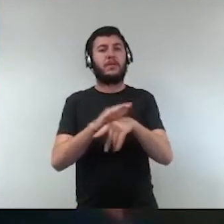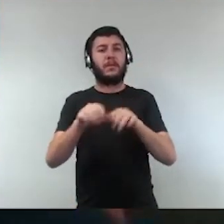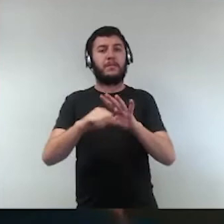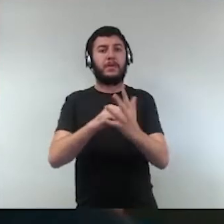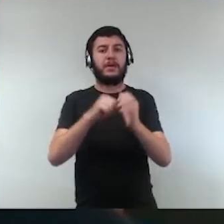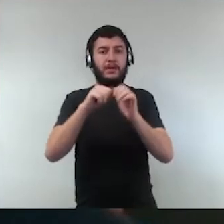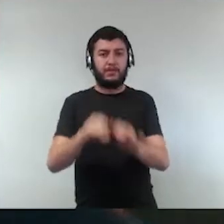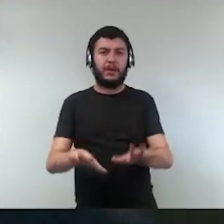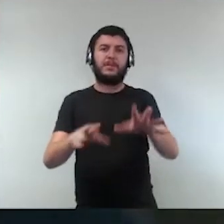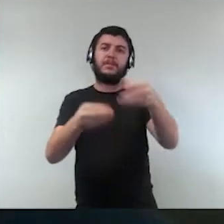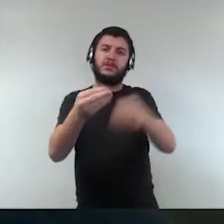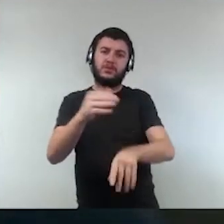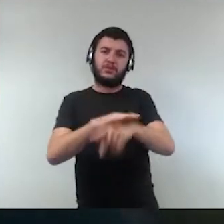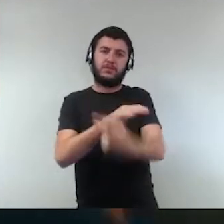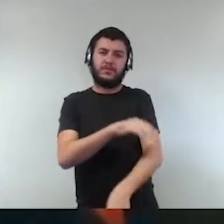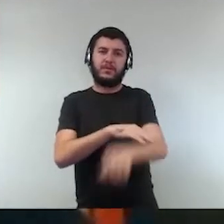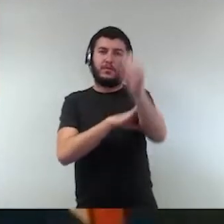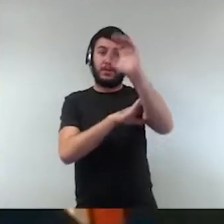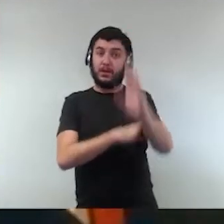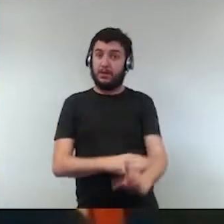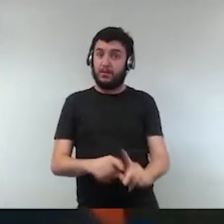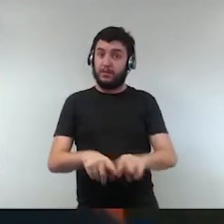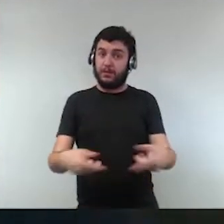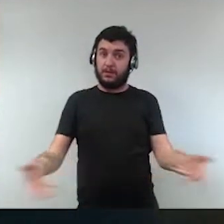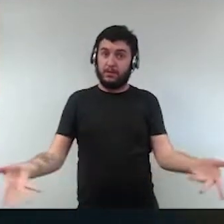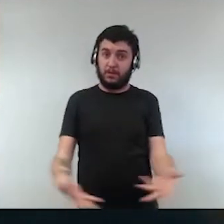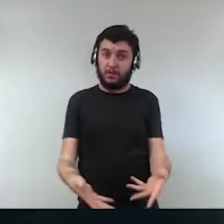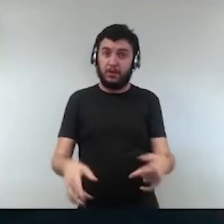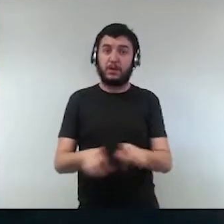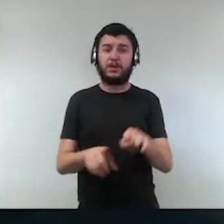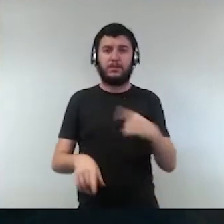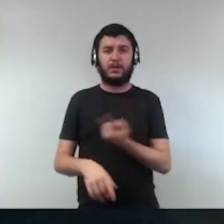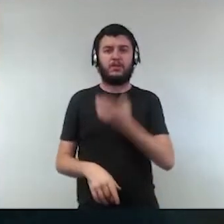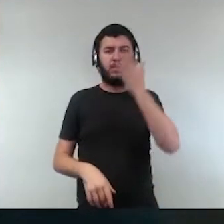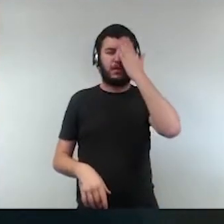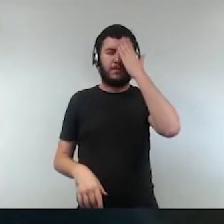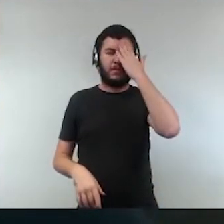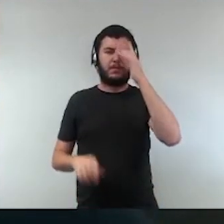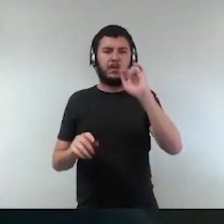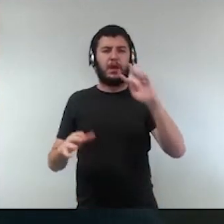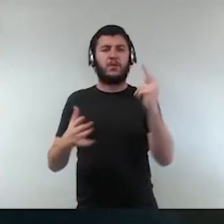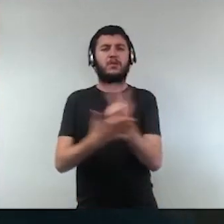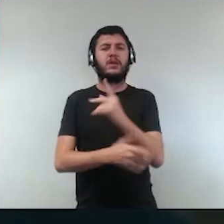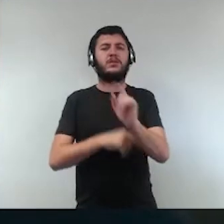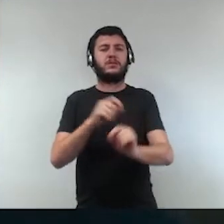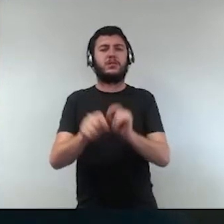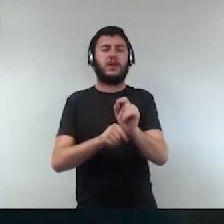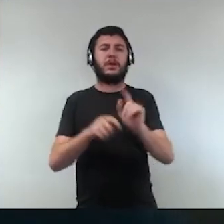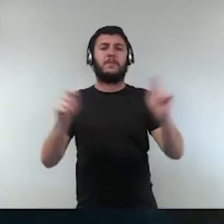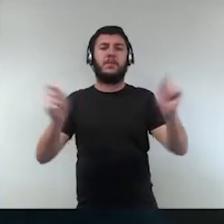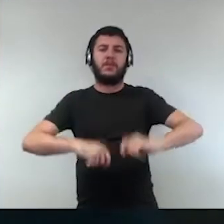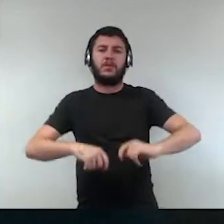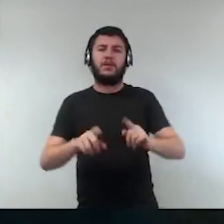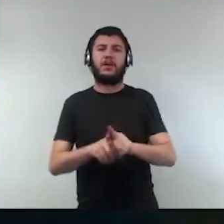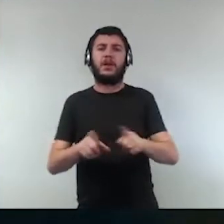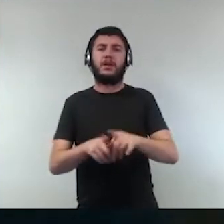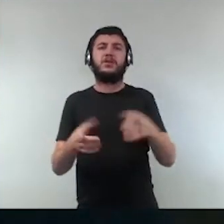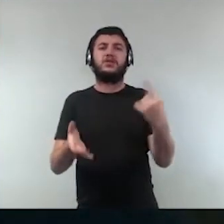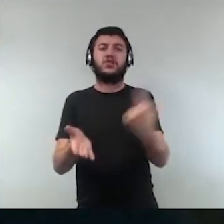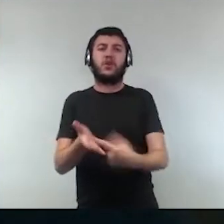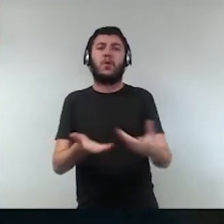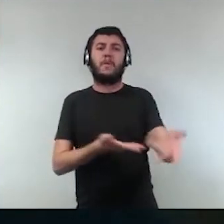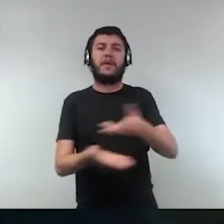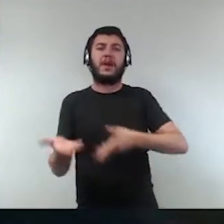pendentes no Brasil. E mesma coisa acontece com as amplas possibilidades de cooperação